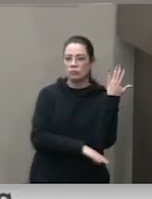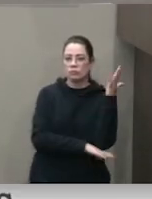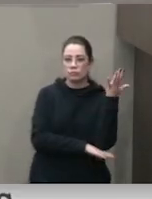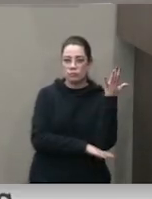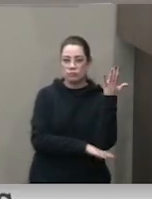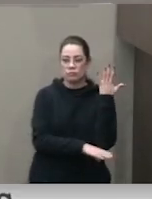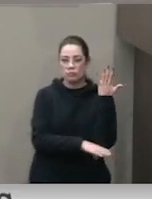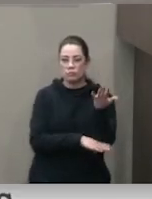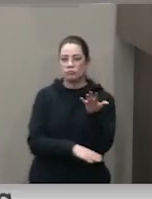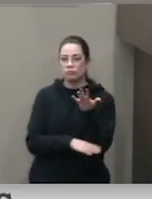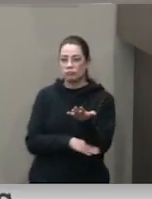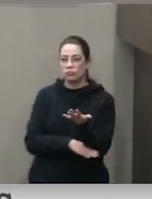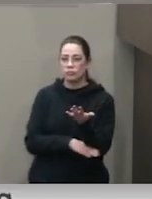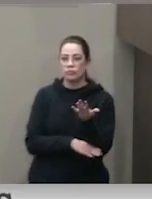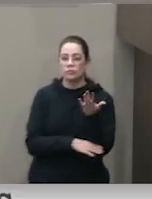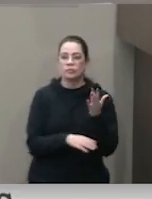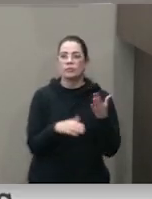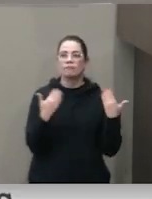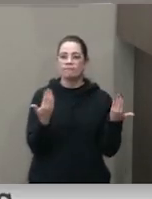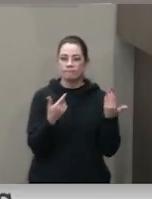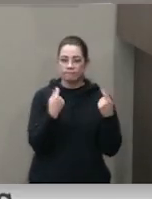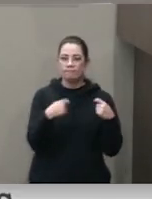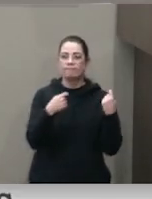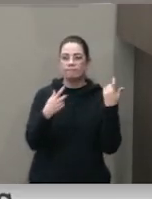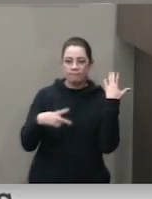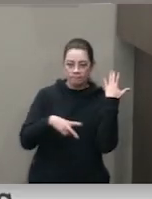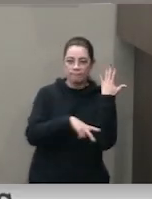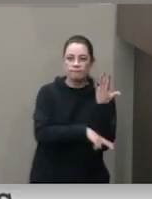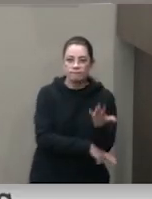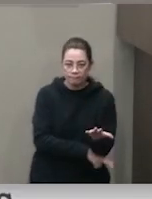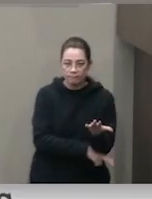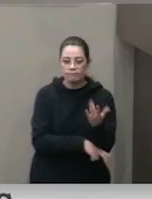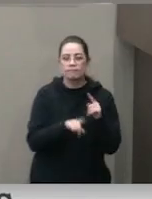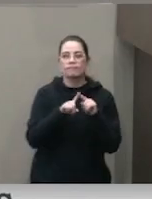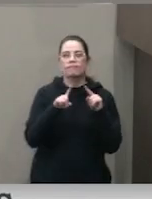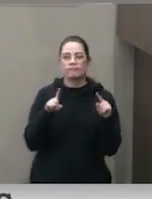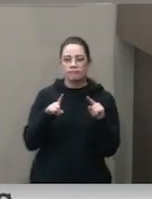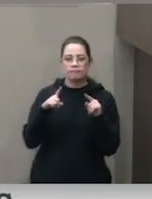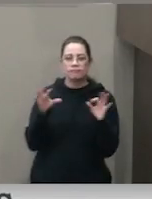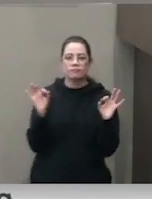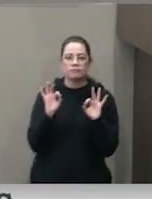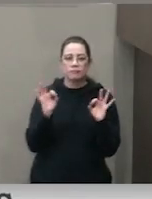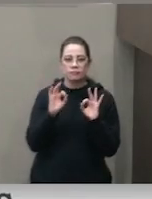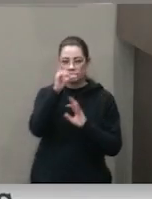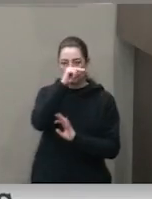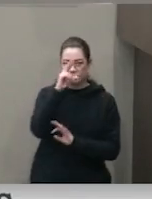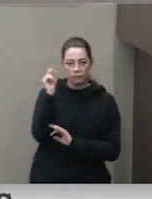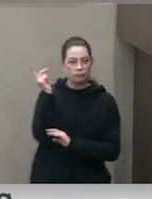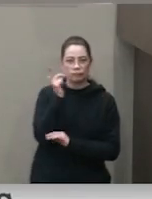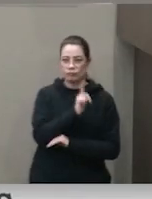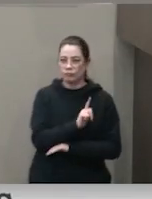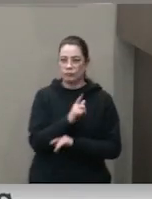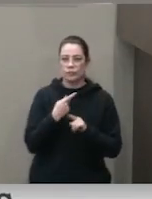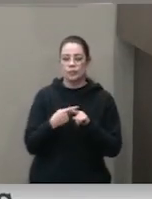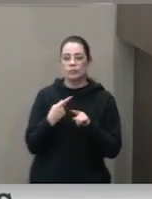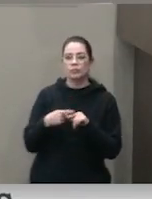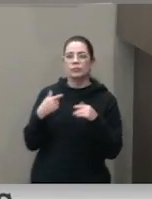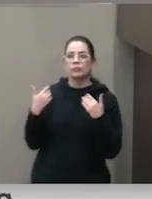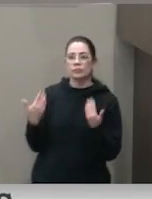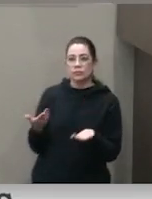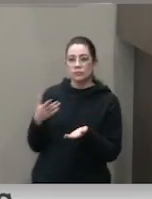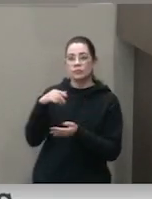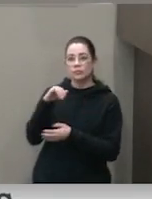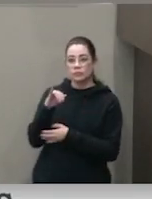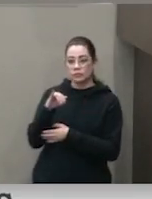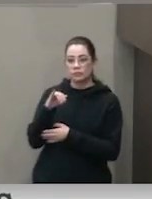que estão praticamente caindo em cima das casas, aí que as pessoas realmente estão pedindo para fazer a poda ou para arrancar e a gente não obtém